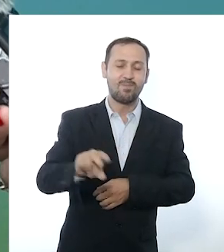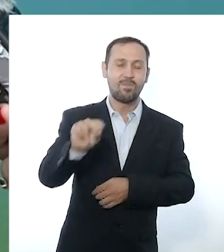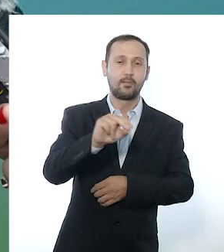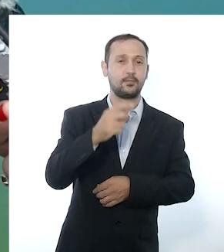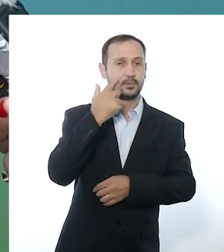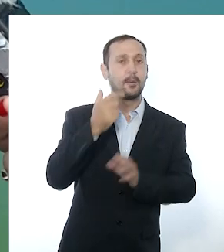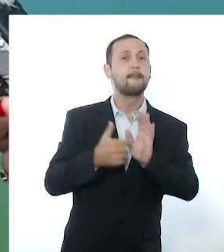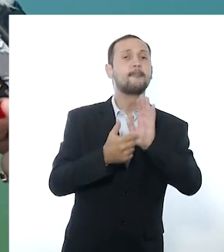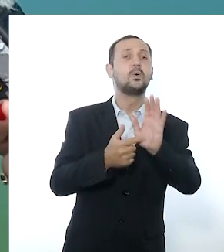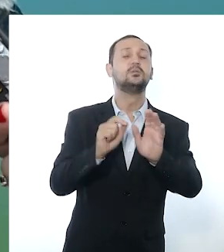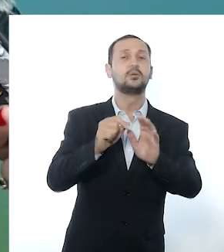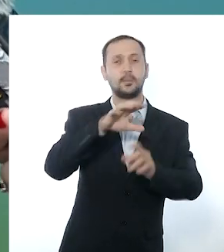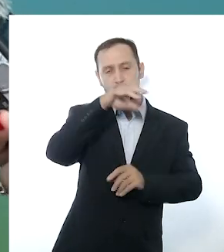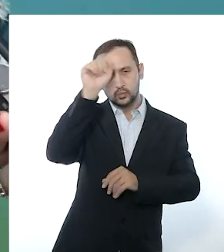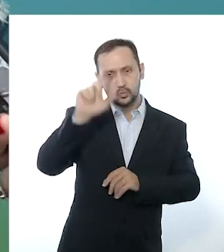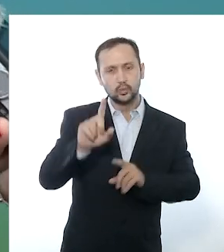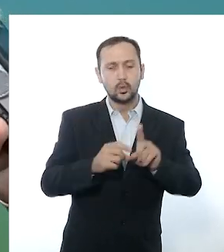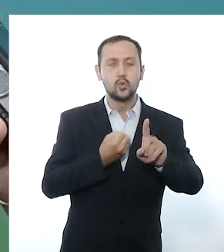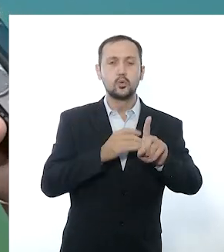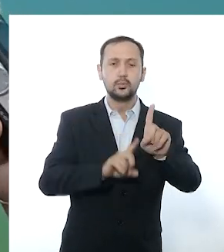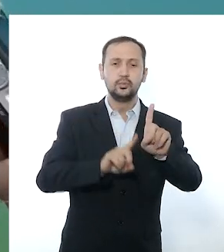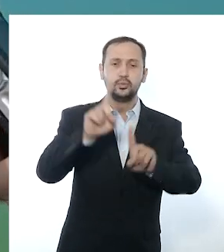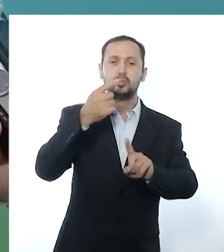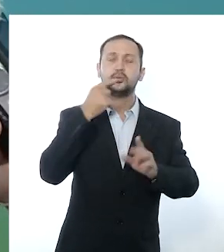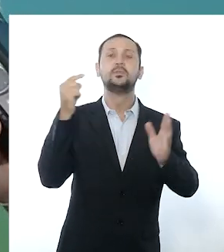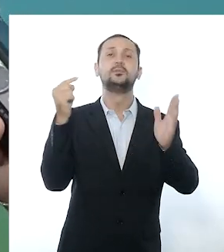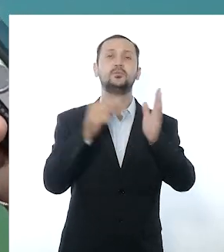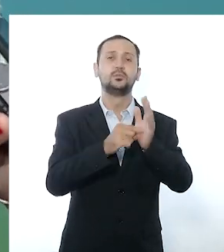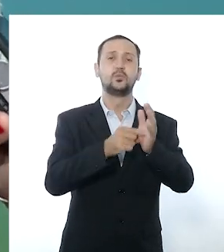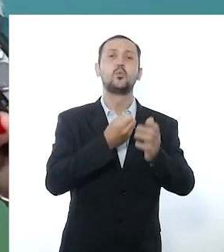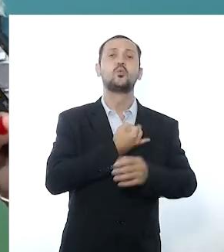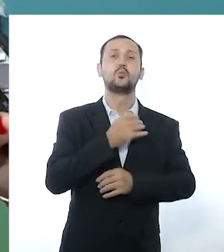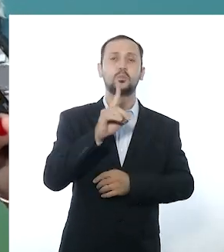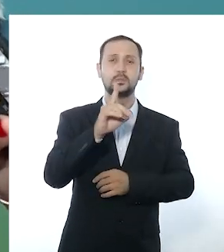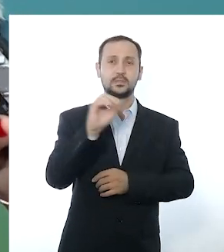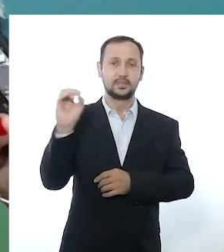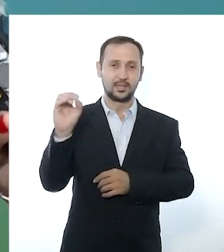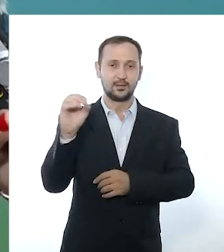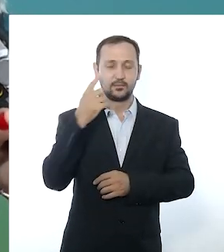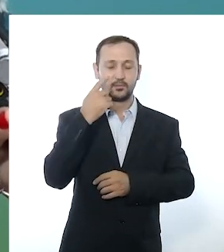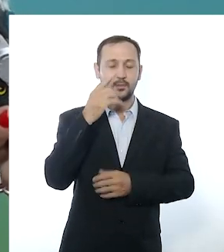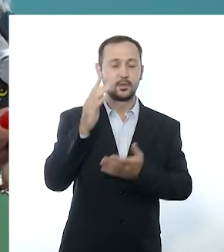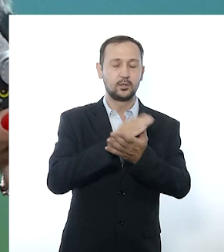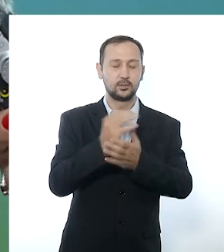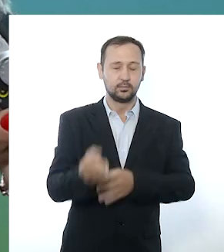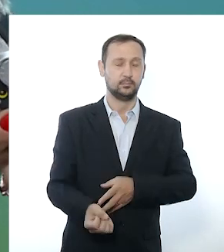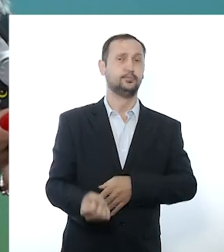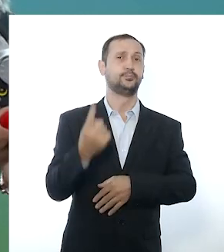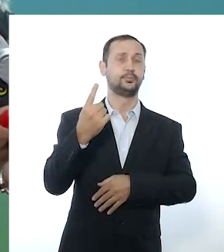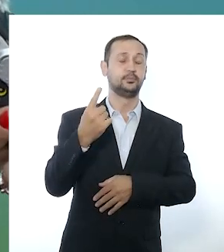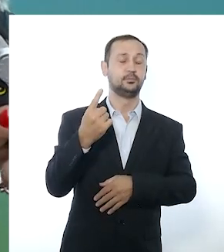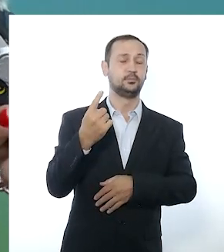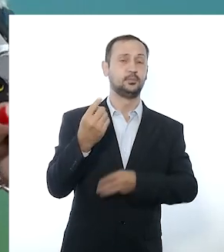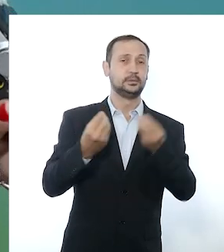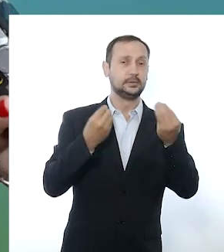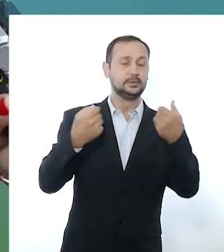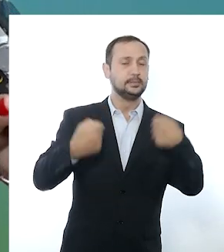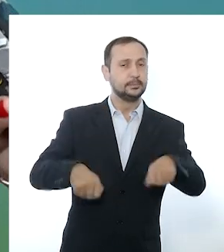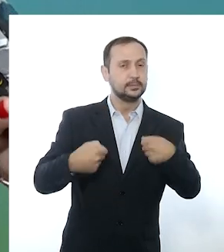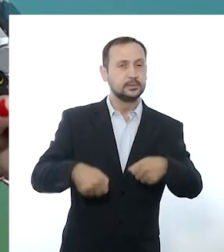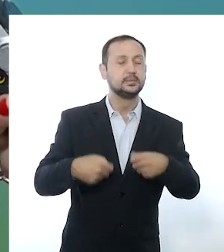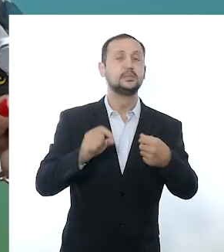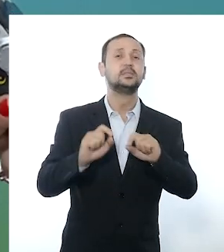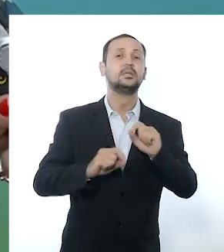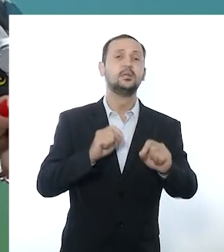primeiro lugar no número de denúncias no Disque 100, uma luz vermelha acendeu e nós nos sentimos na obrigação